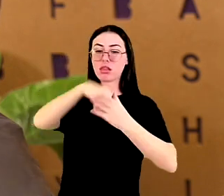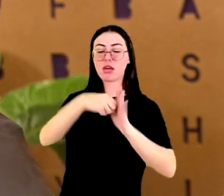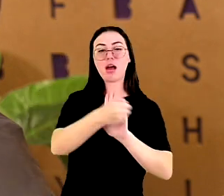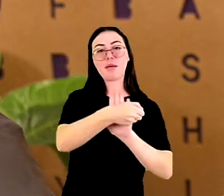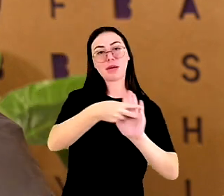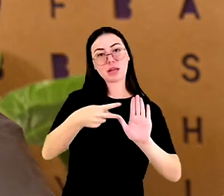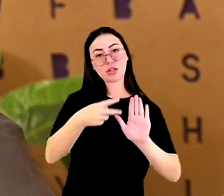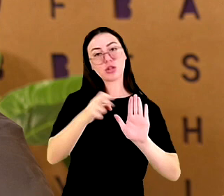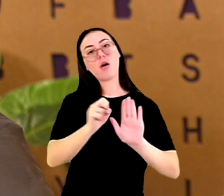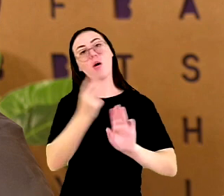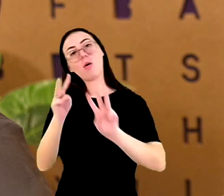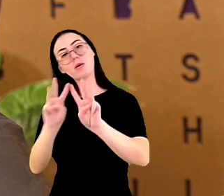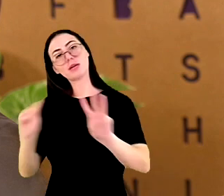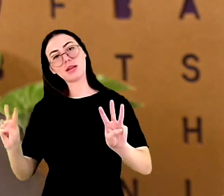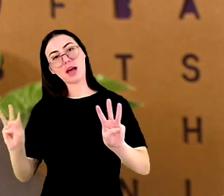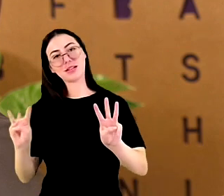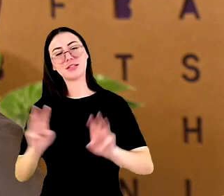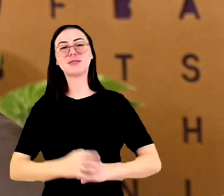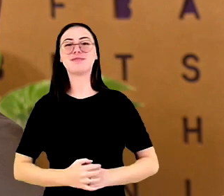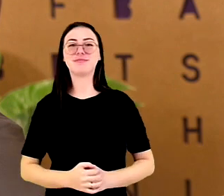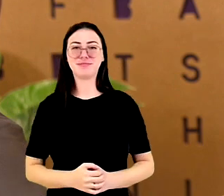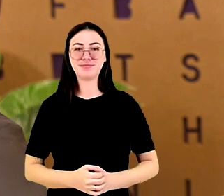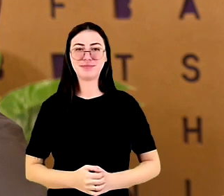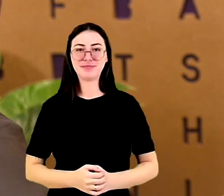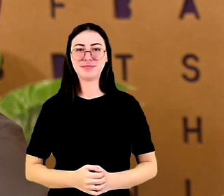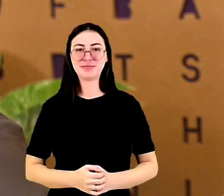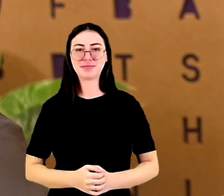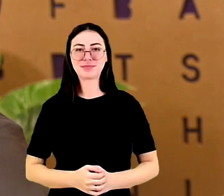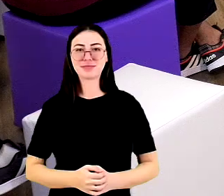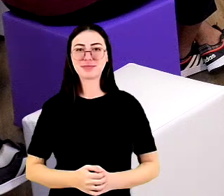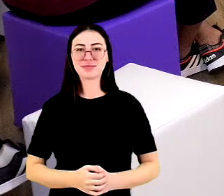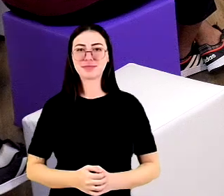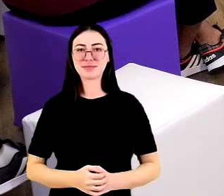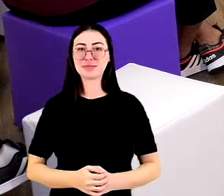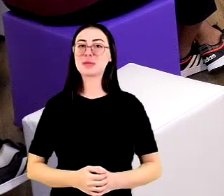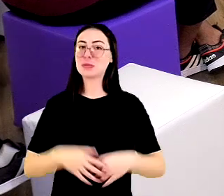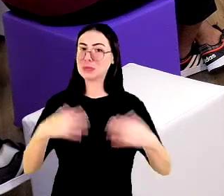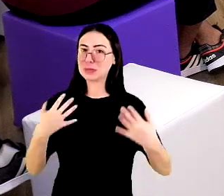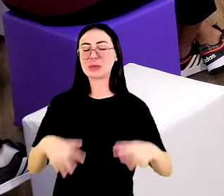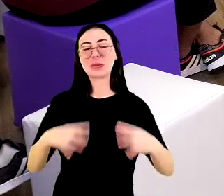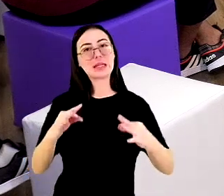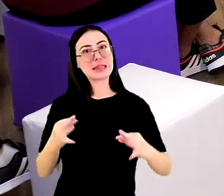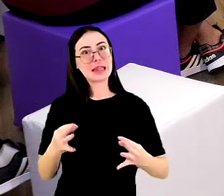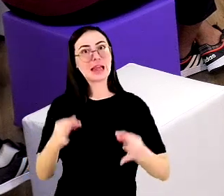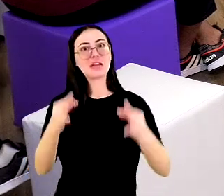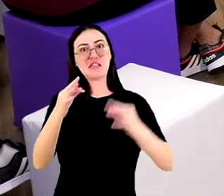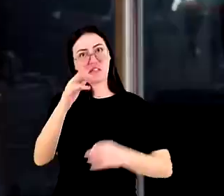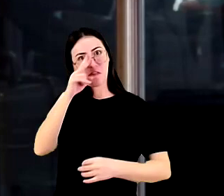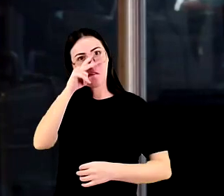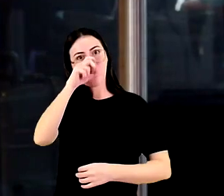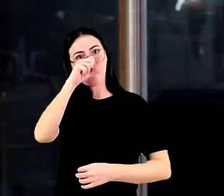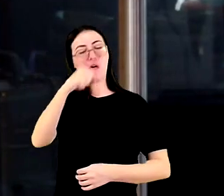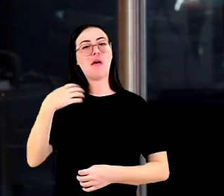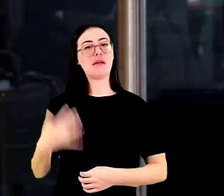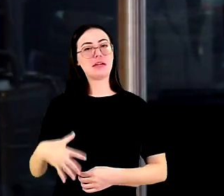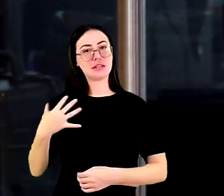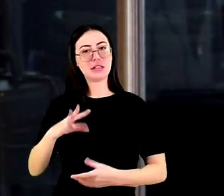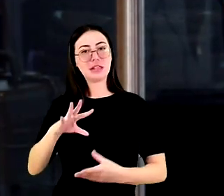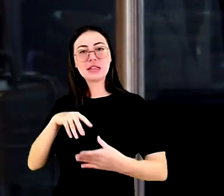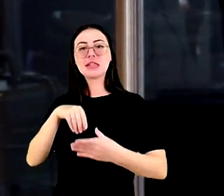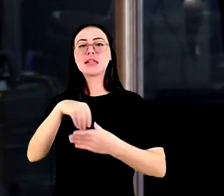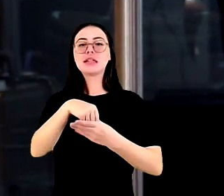das tecnologias. Uma tecnologia bem robusta, né? Num dispositivo que é